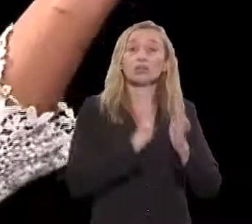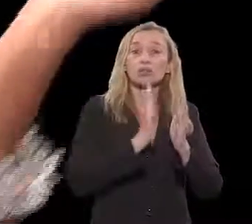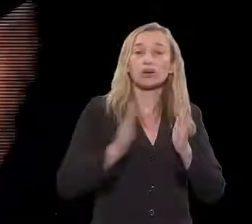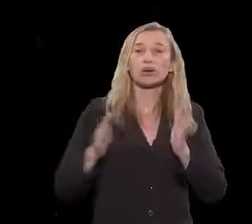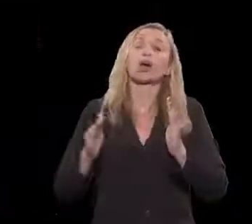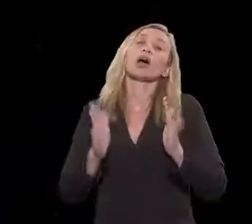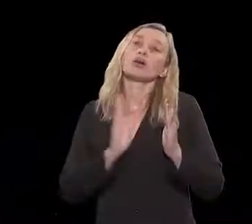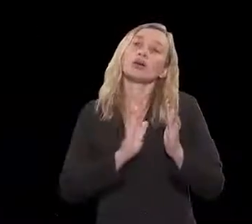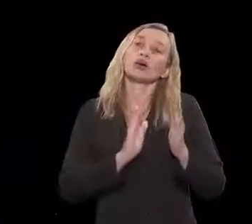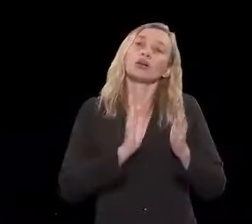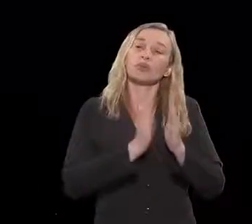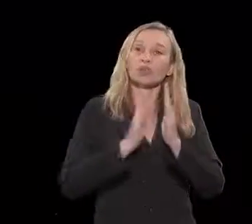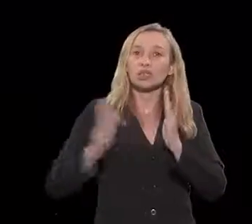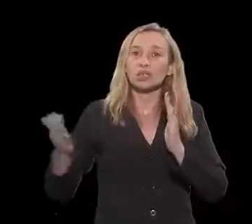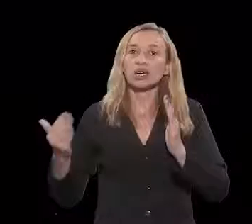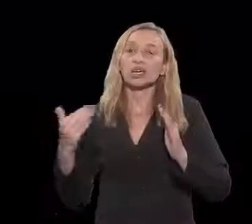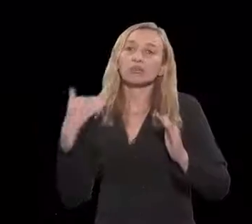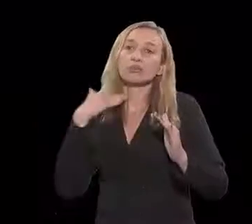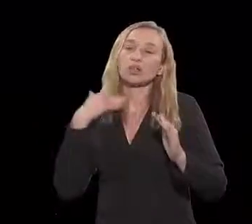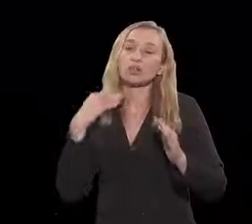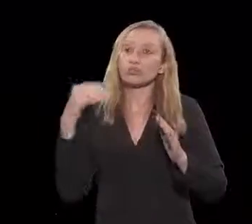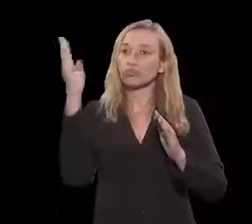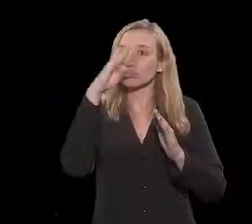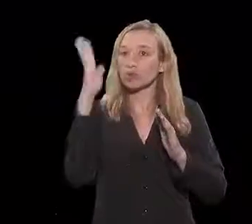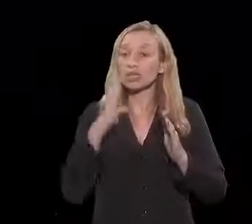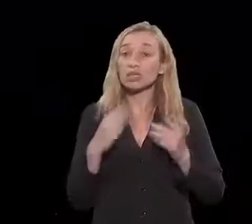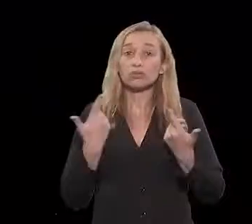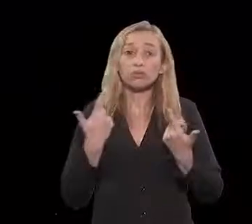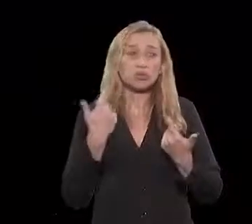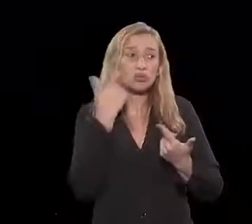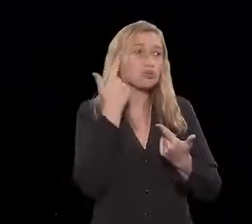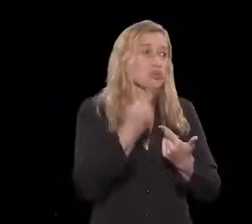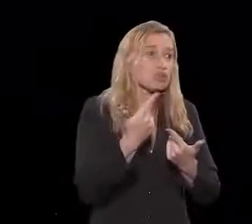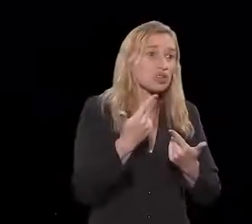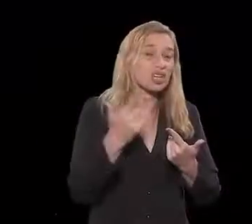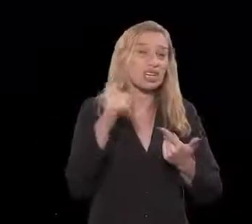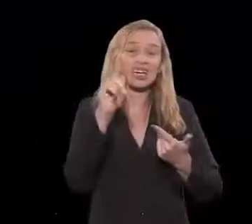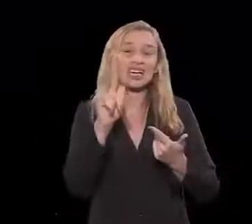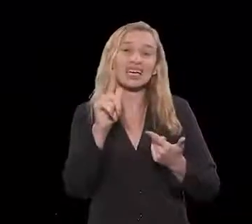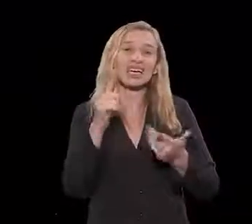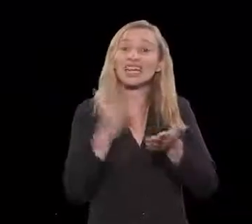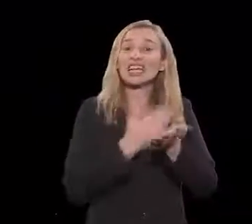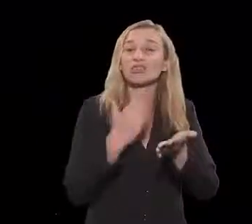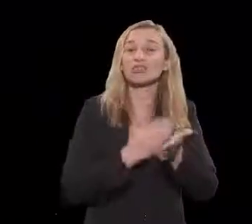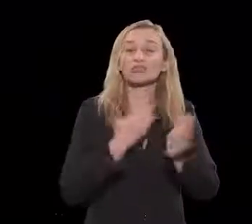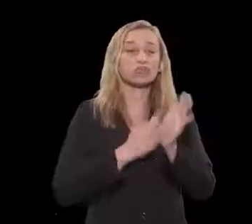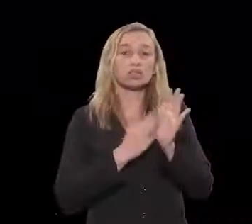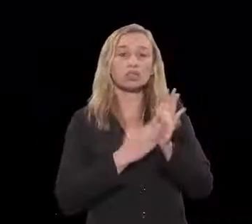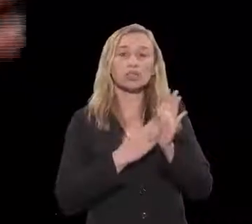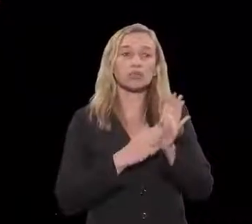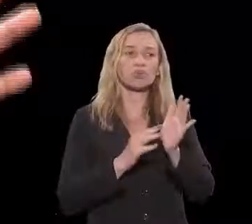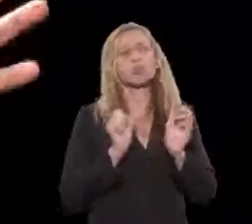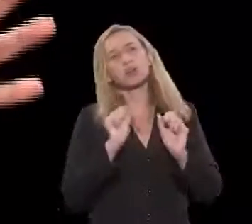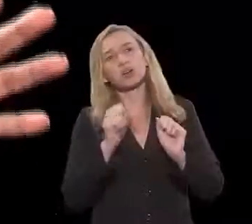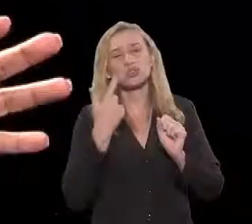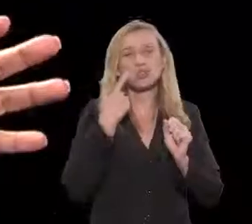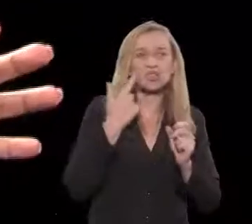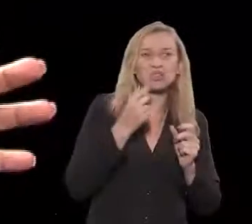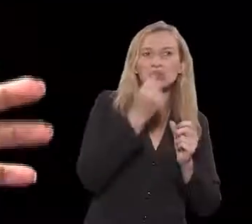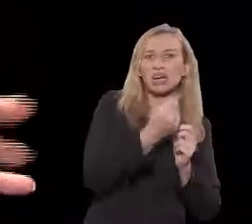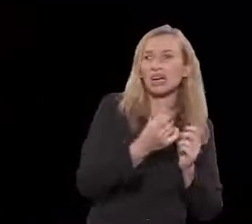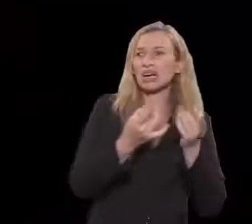Cultural Banco do Brasil, eu não vou encontrar uma produção literária de samba expressiva. Eu posso encontrar uma coisa aqui e outra